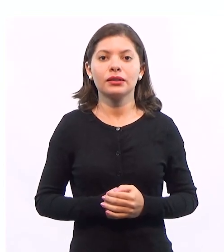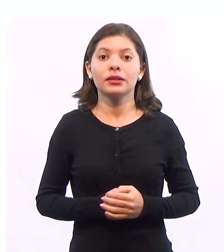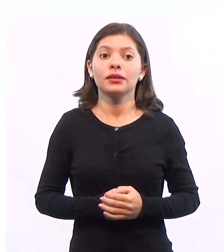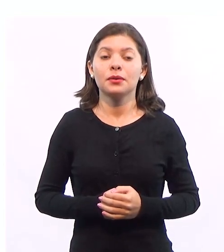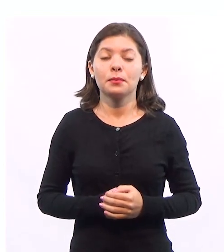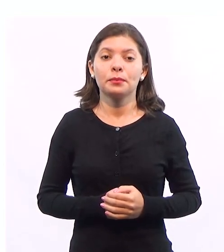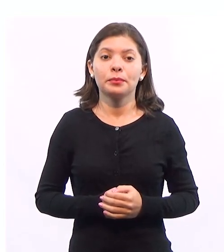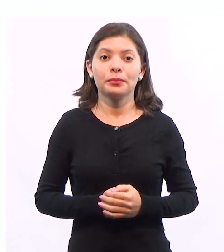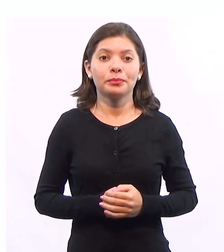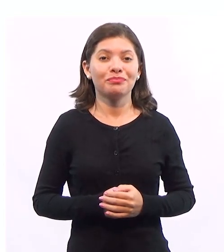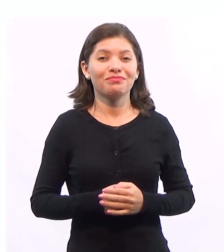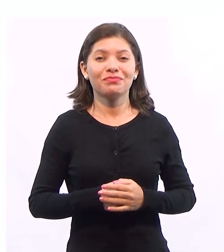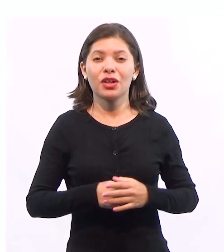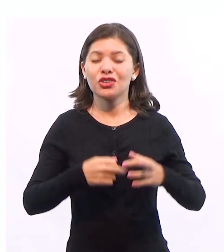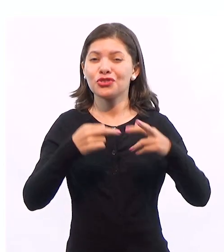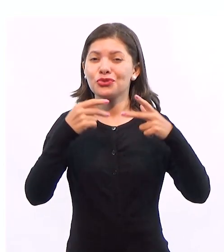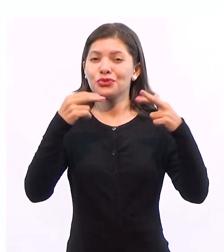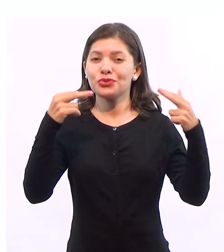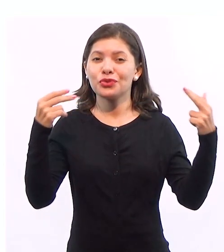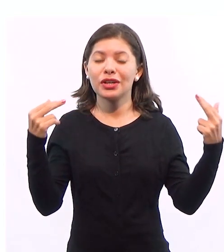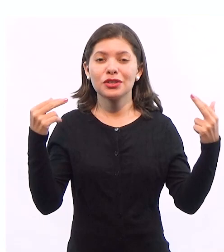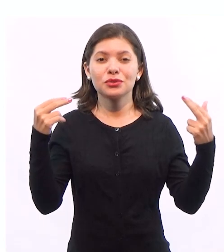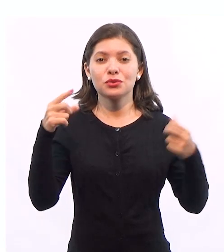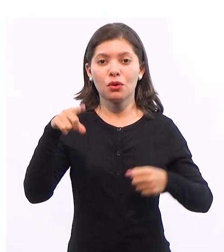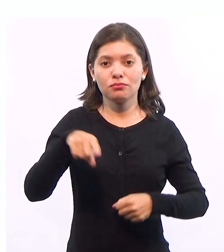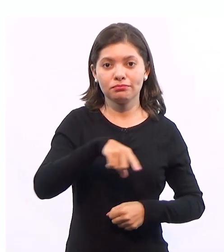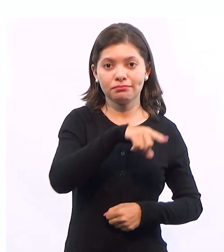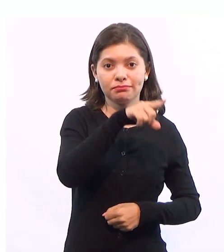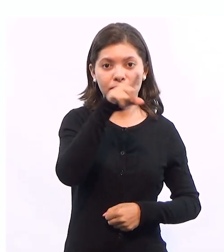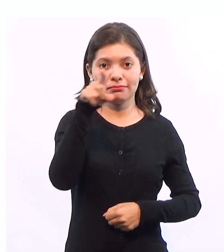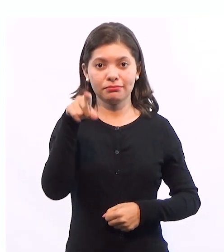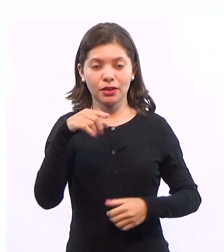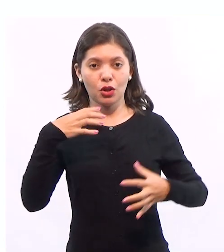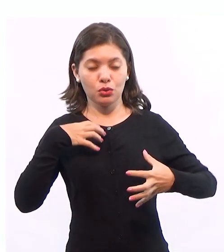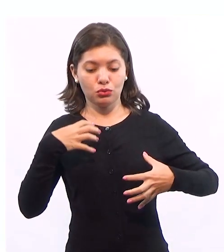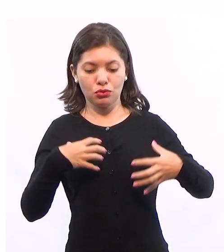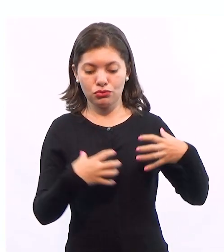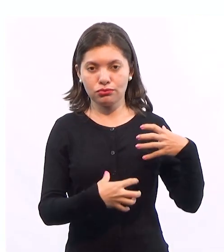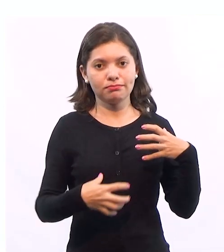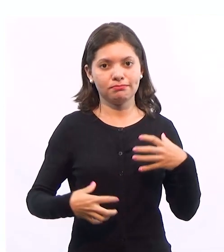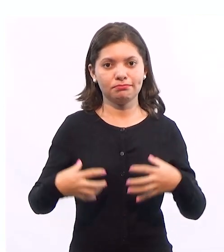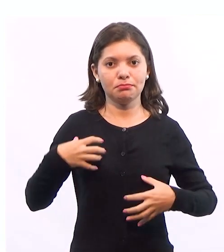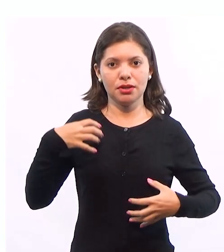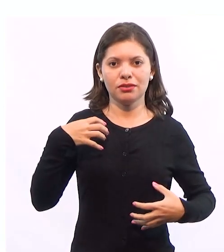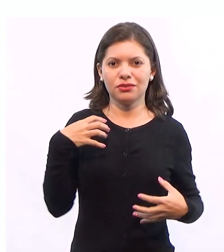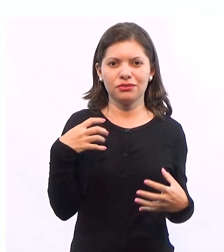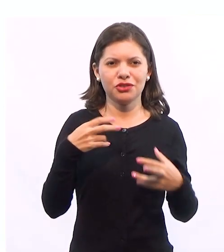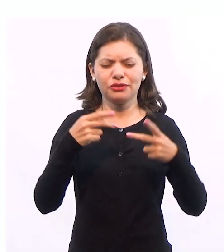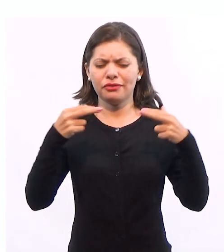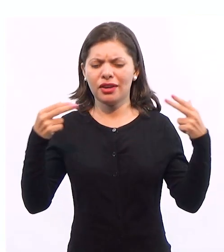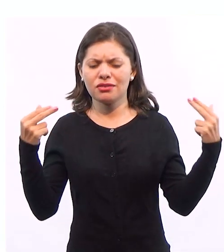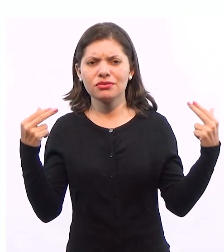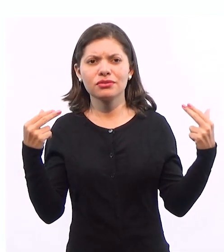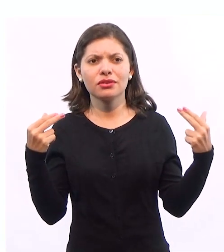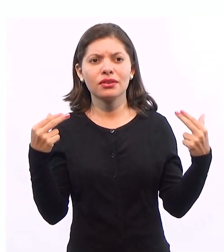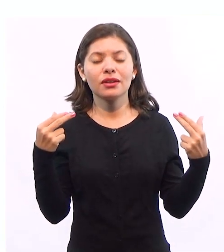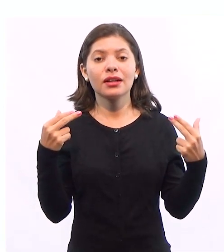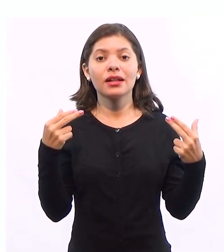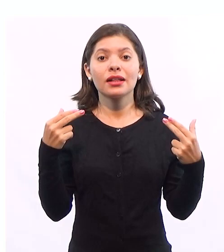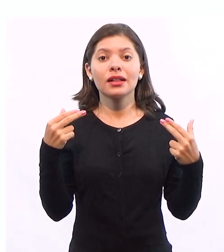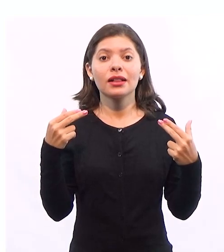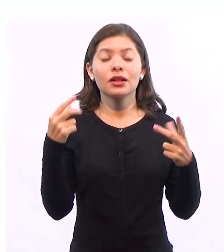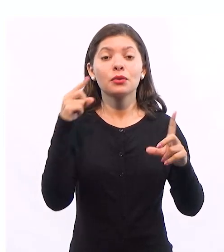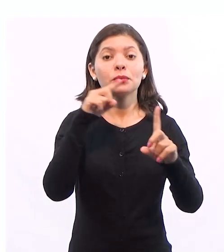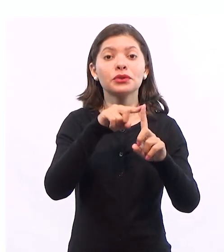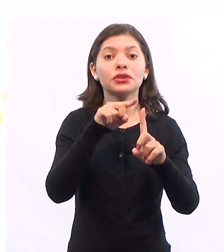sistema reprodutor, né, e tantos outros que estão aqui, ó, no nosso corpo humano. E tudo isso aqui se trabalha em forma